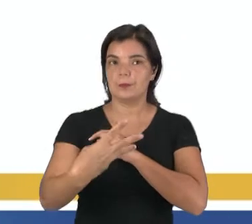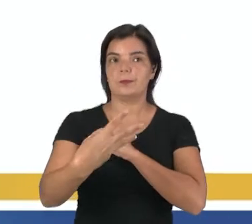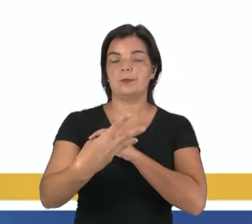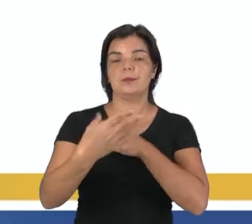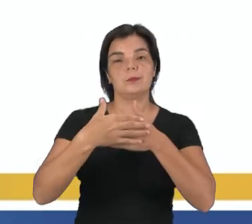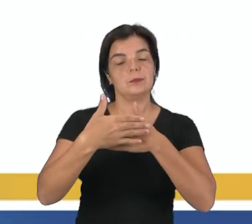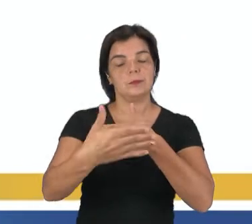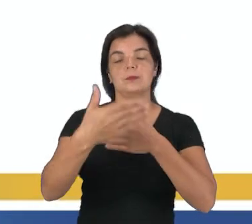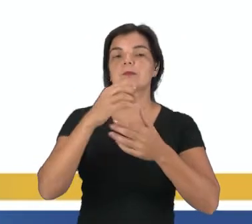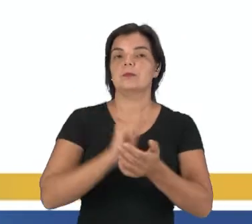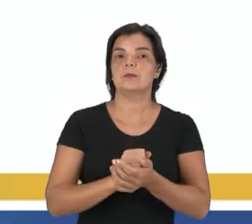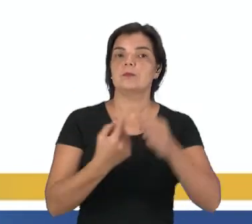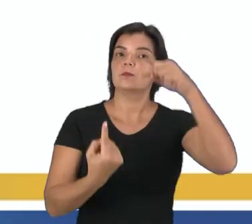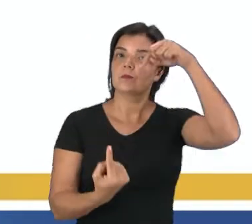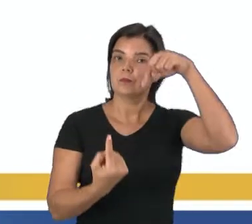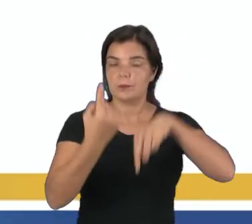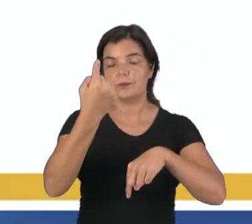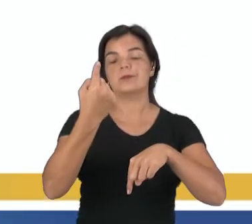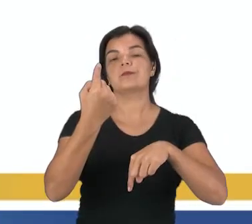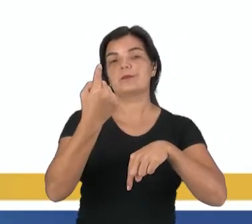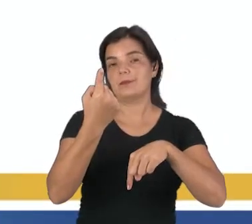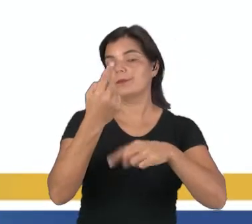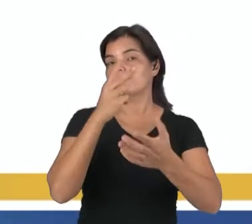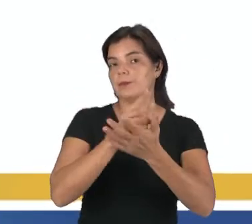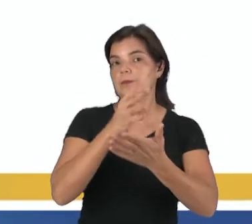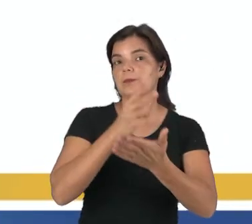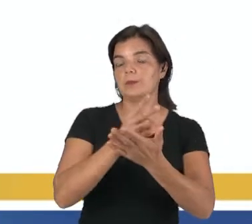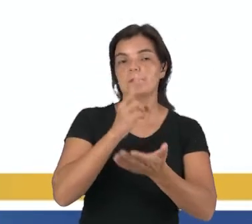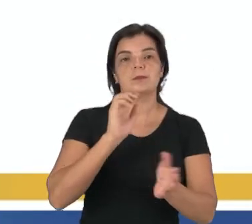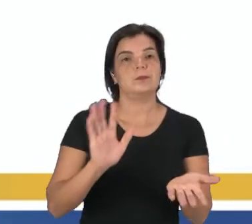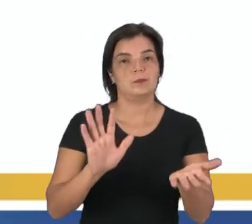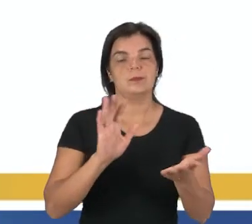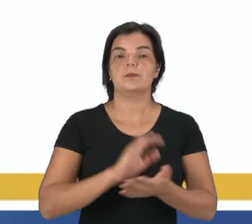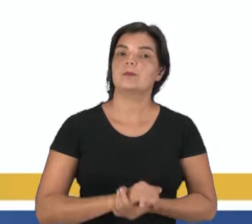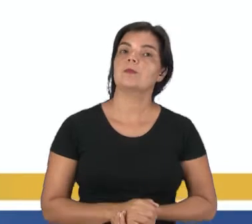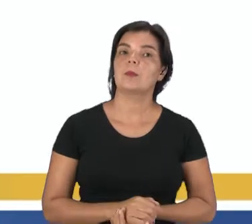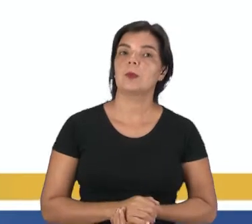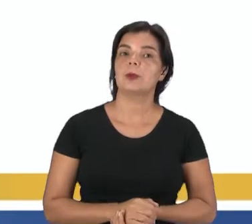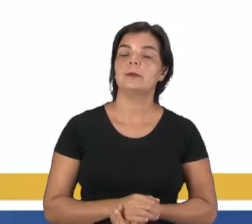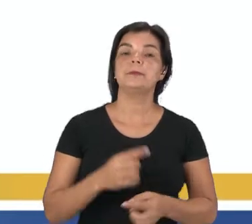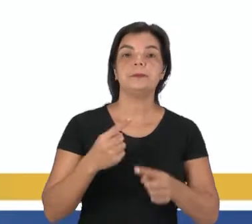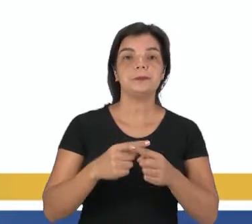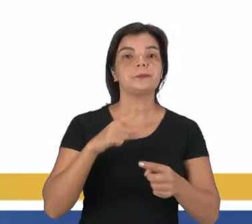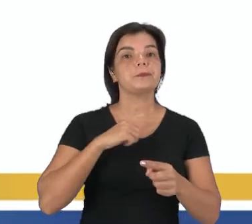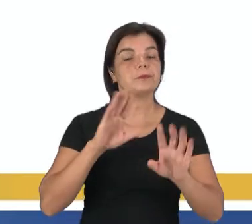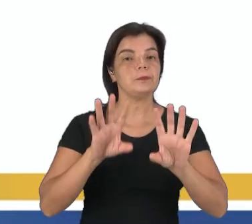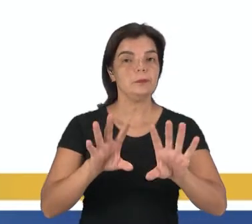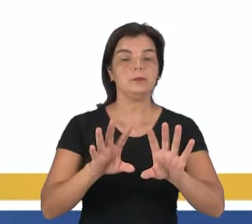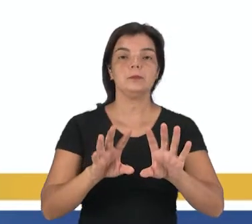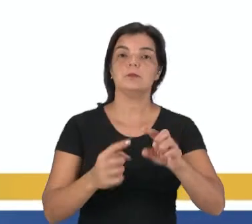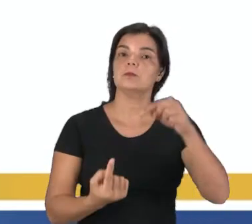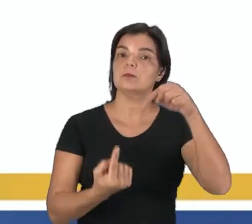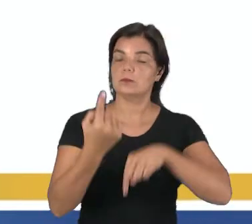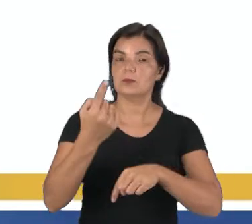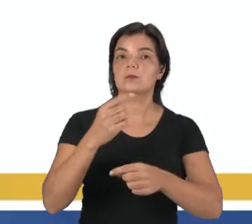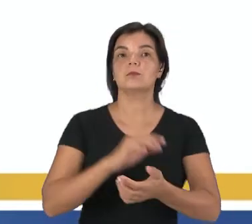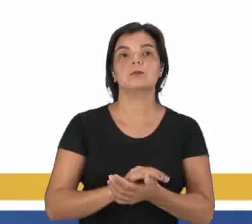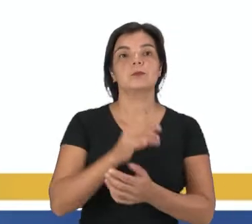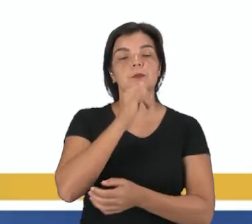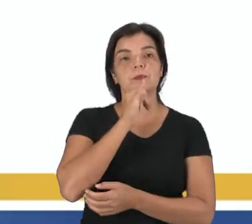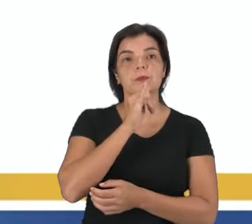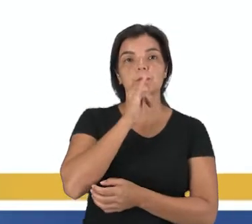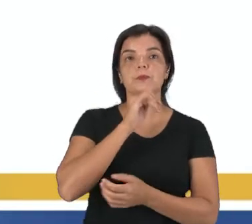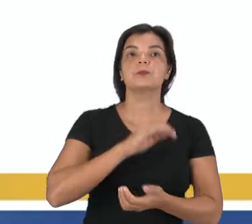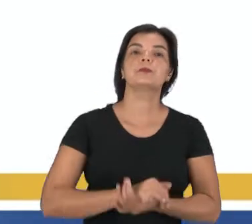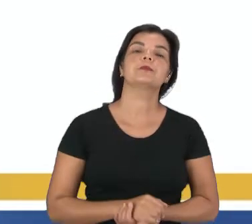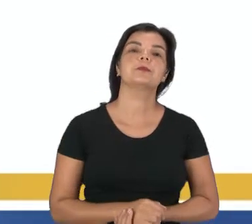outra é multiplicado por 3 e assim por diante. Então, lembrando que para ser inversamente proporcionais, tem que ser sempre na mesma razão. Por